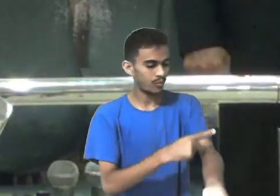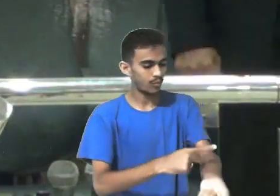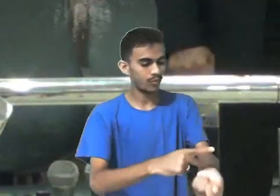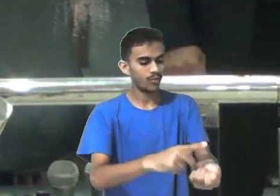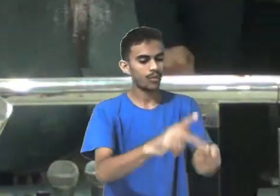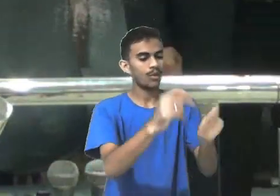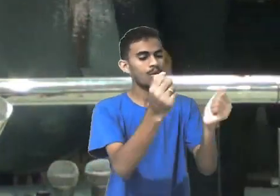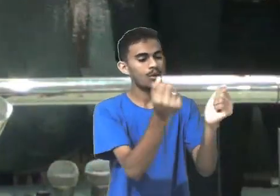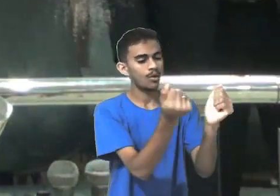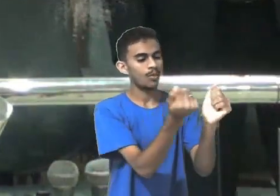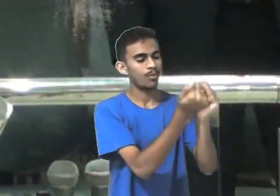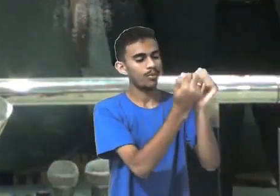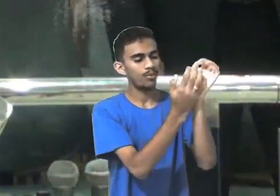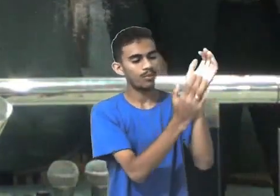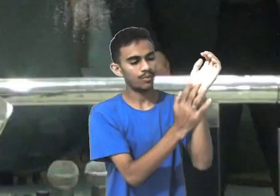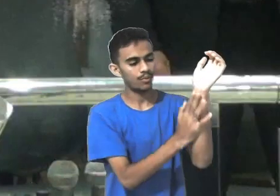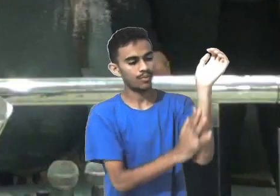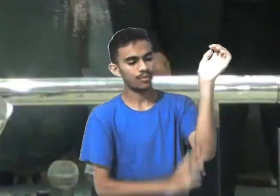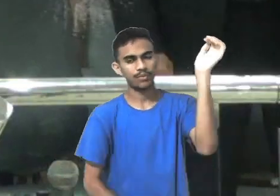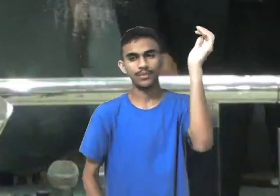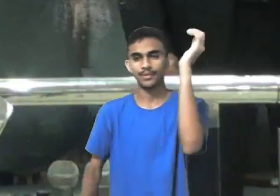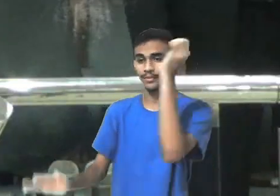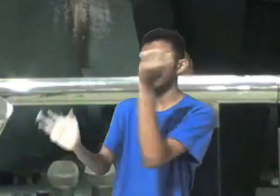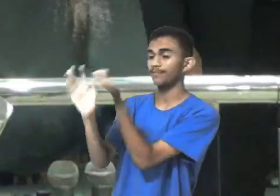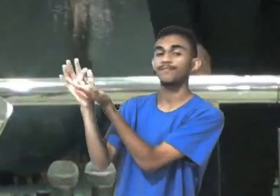derramou seu sangue